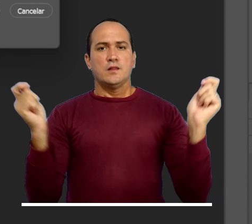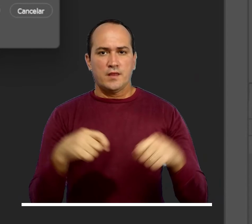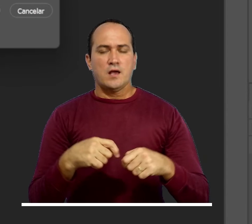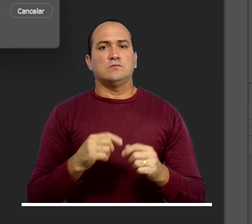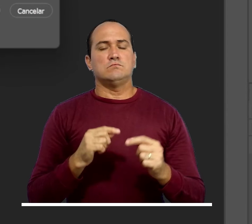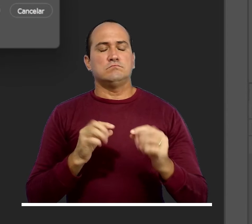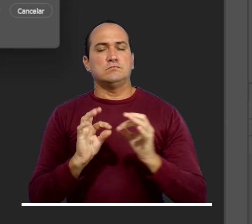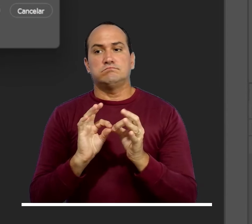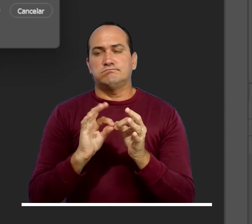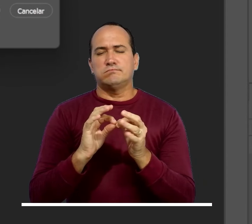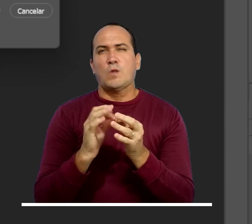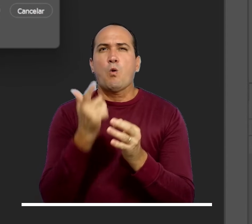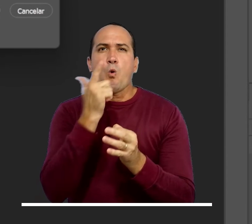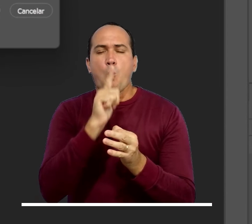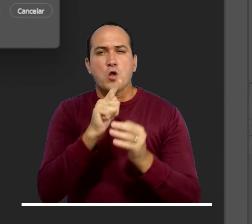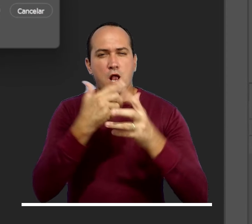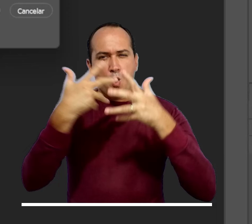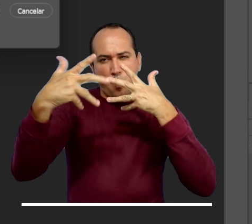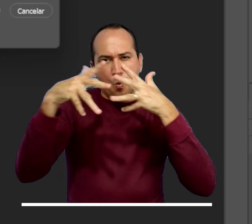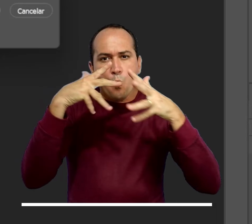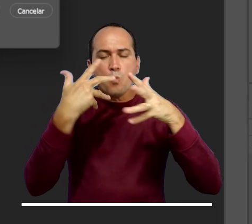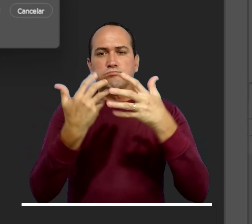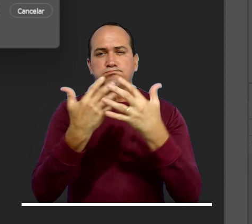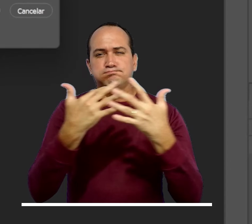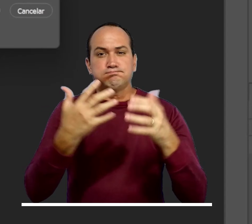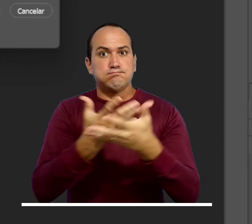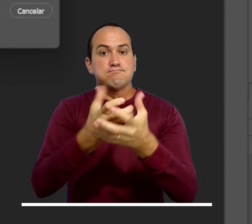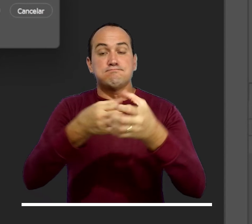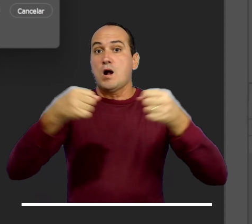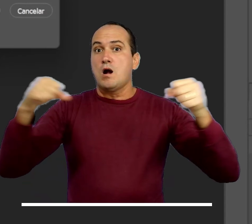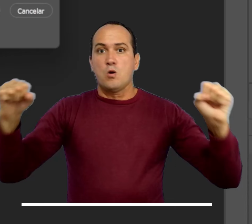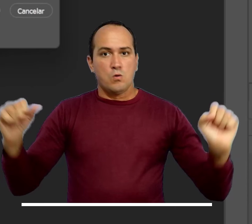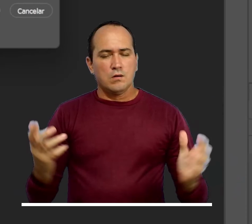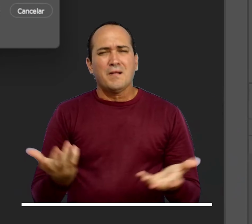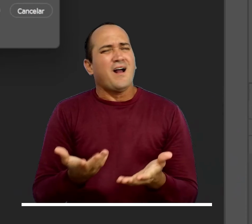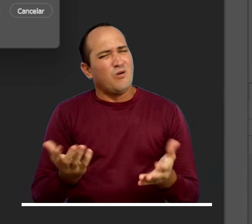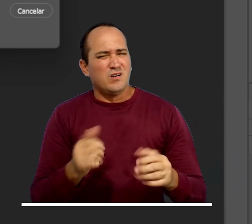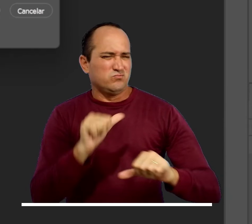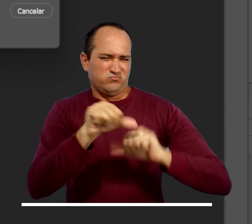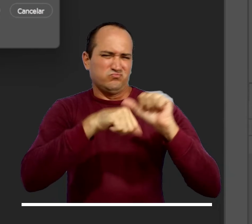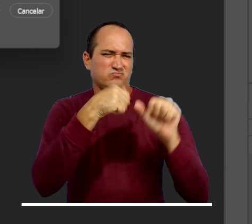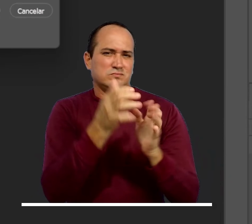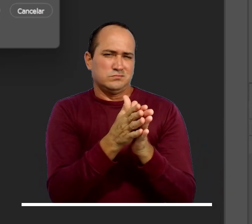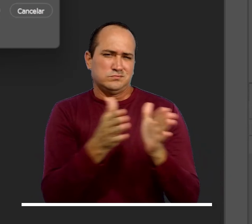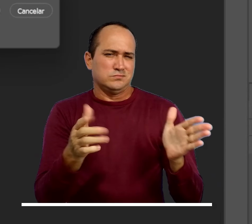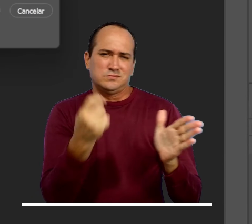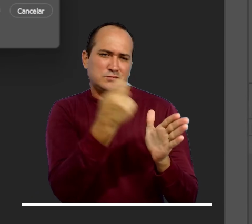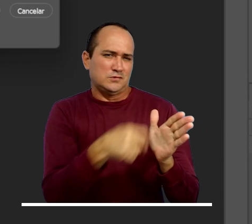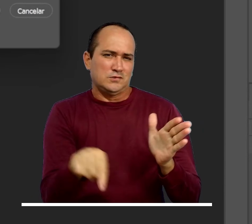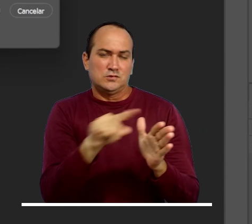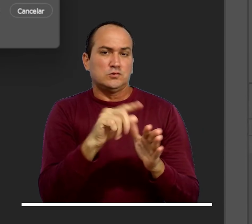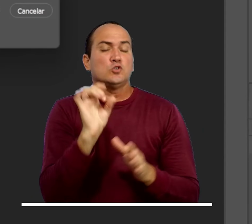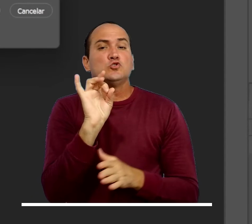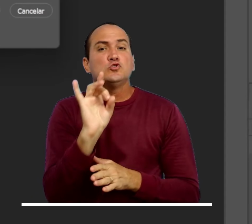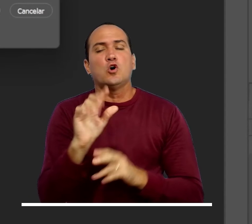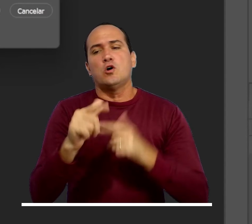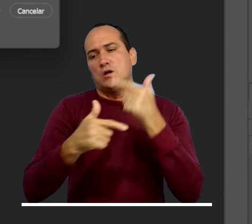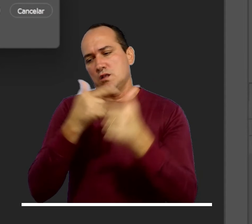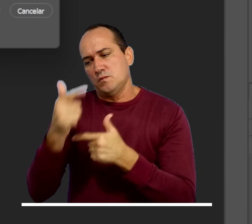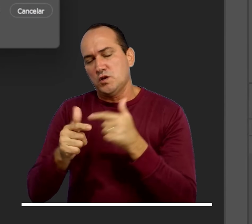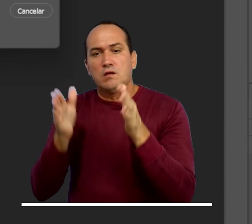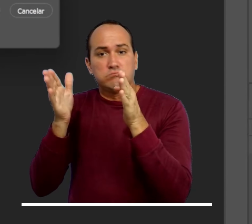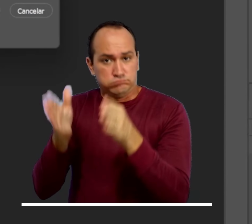digamos, um alcance de cor, um alcance cromático bem maior. Mas no nosso caso não faz sentido trocar o espaço de cor, porque eu vou trabalhar o tempo todo